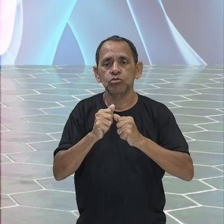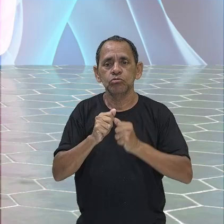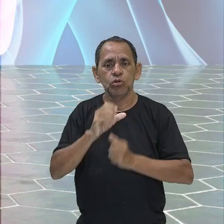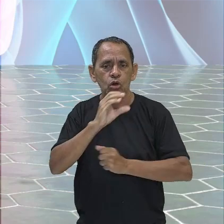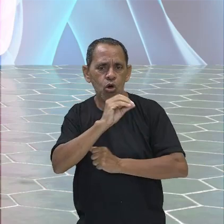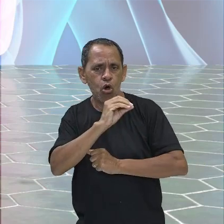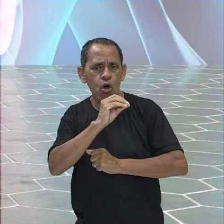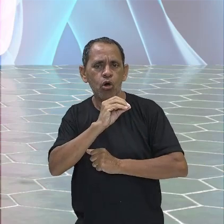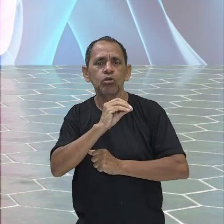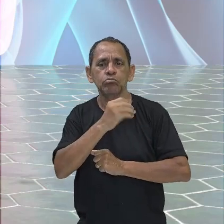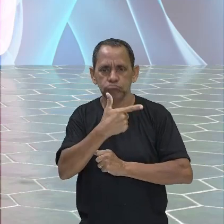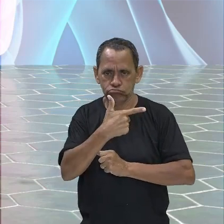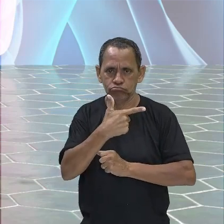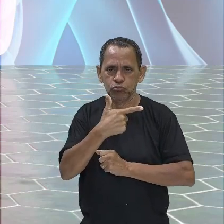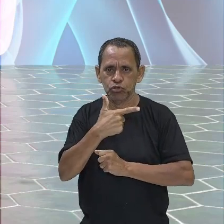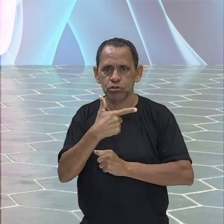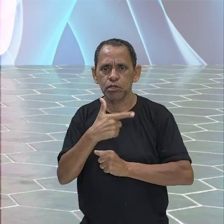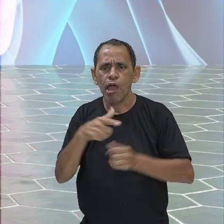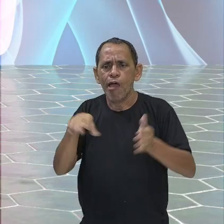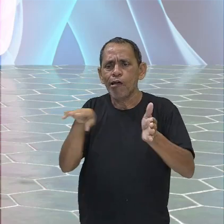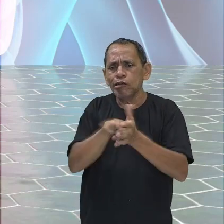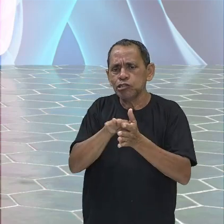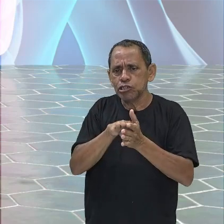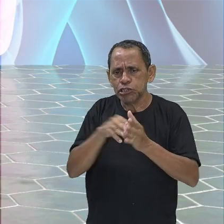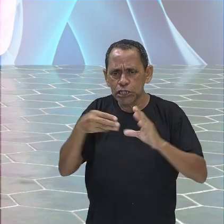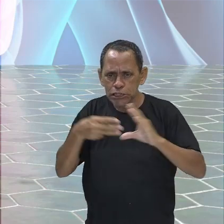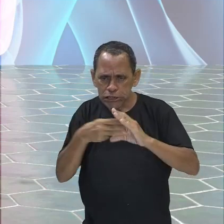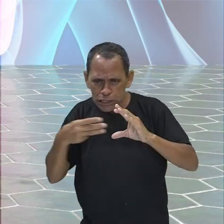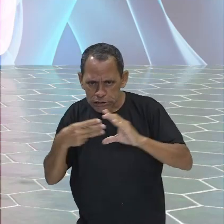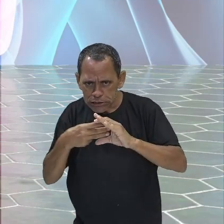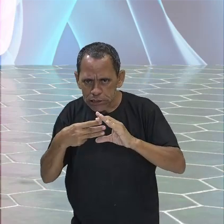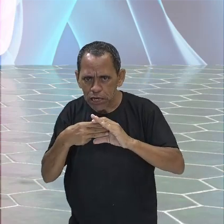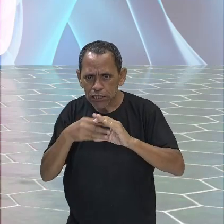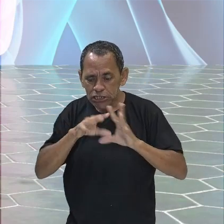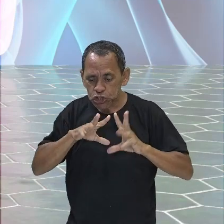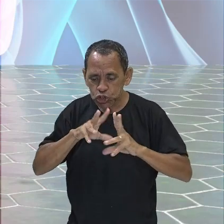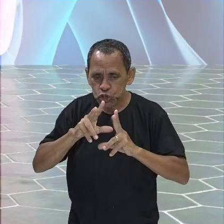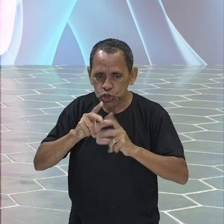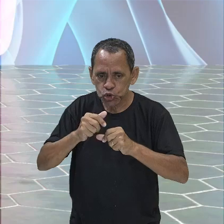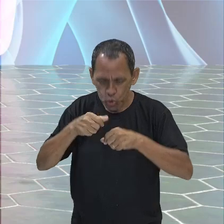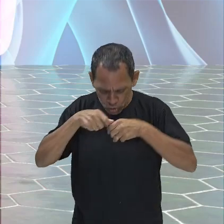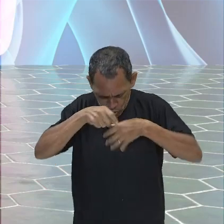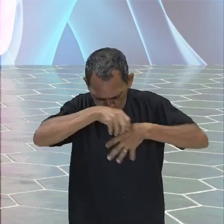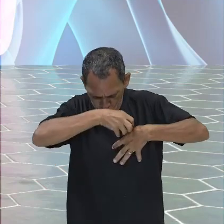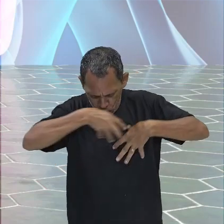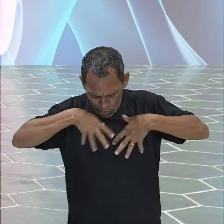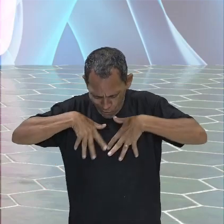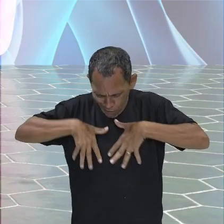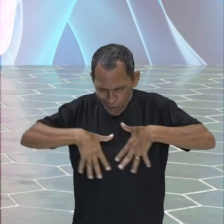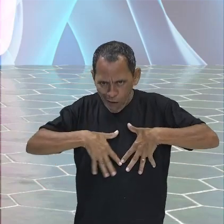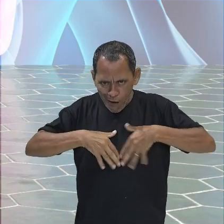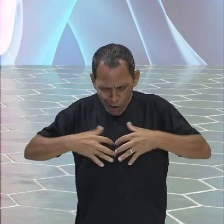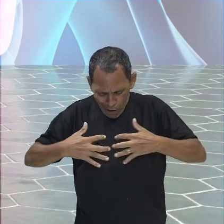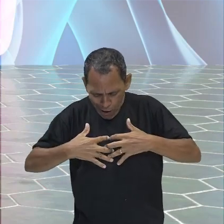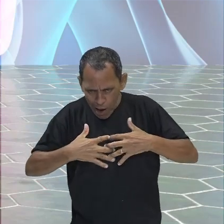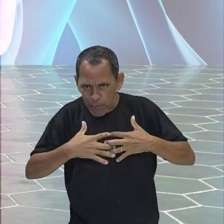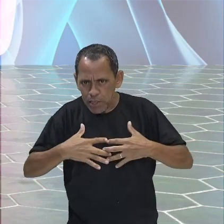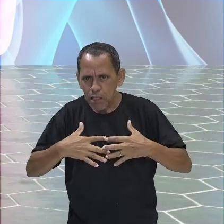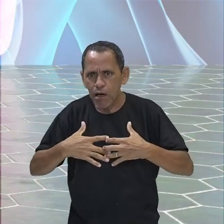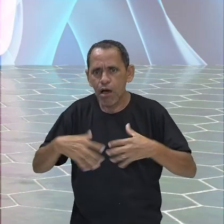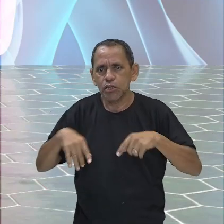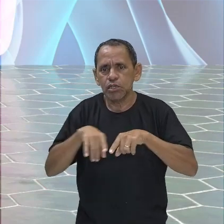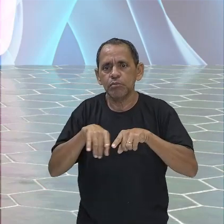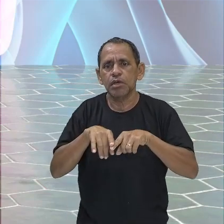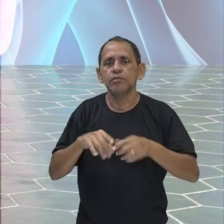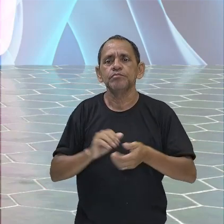em todas as células, uma a uma, por essa rede de capilares. E ali, lá nas células,